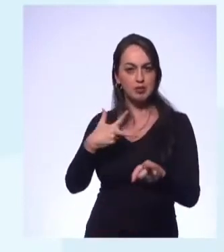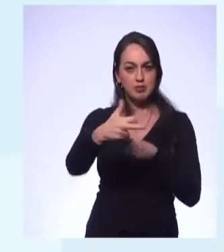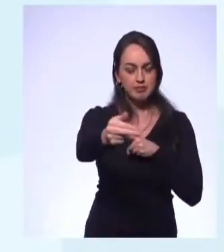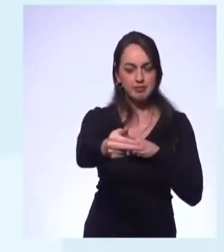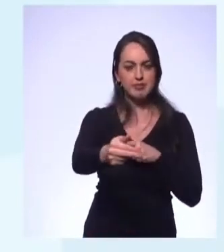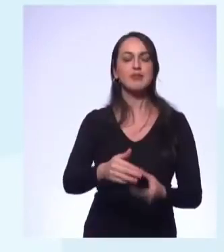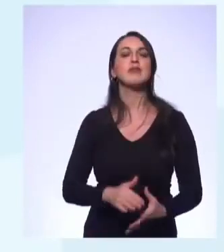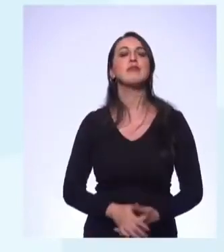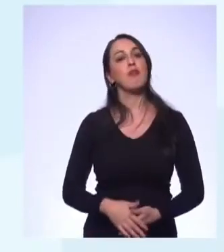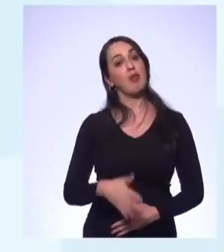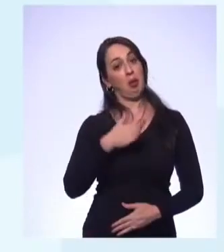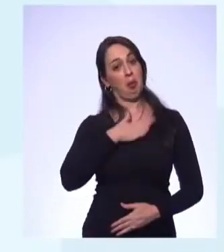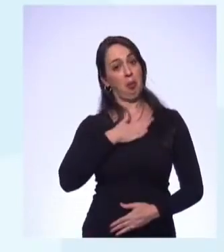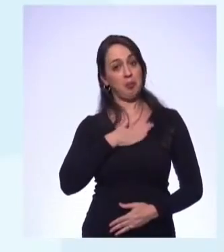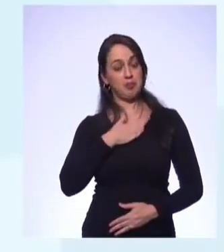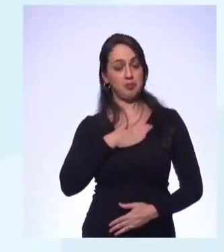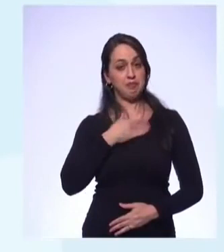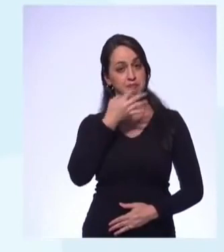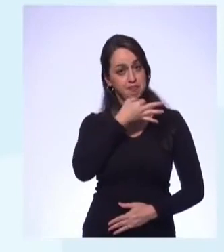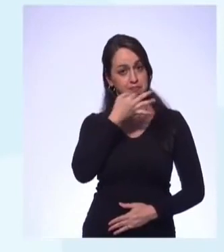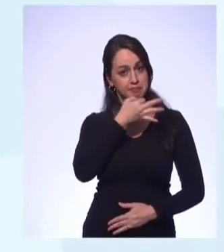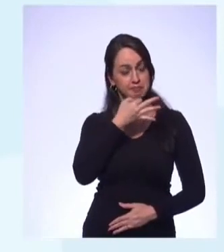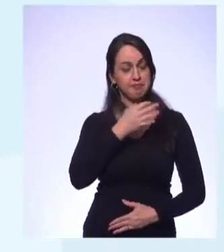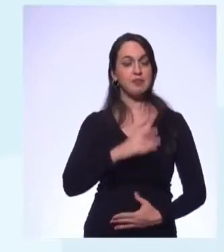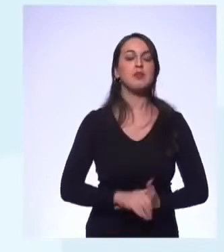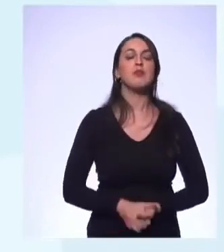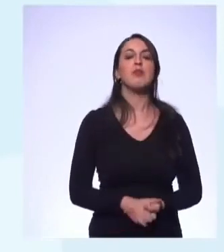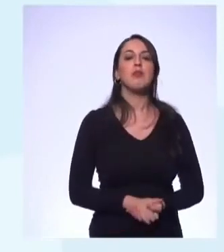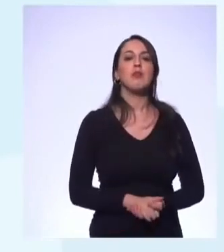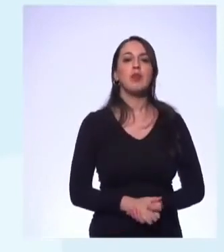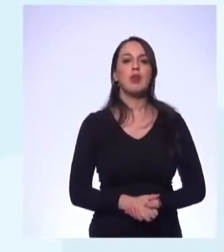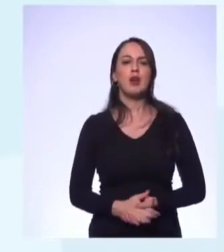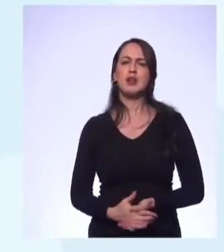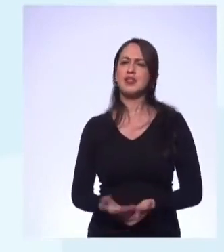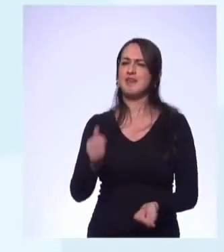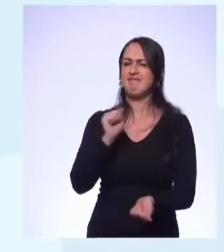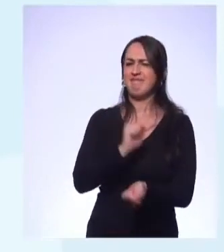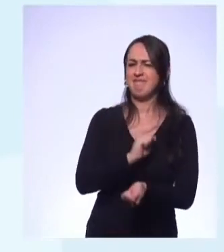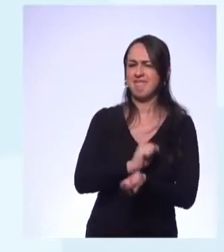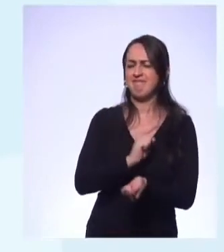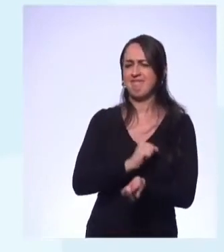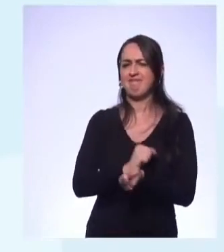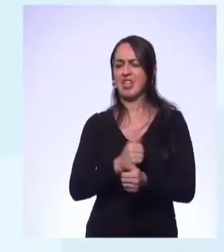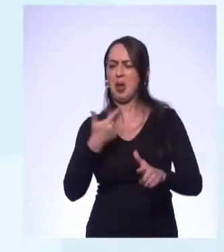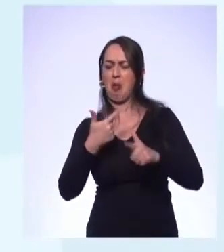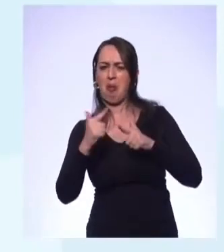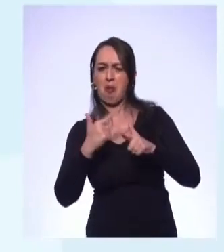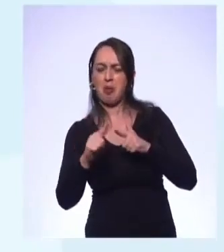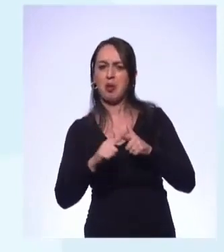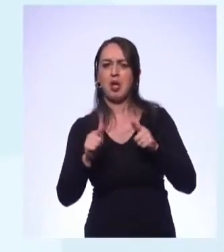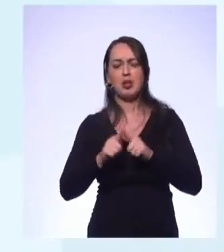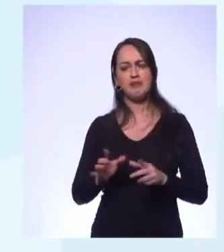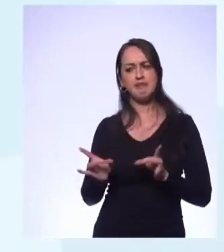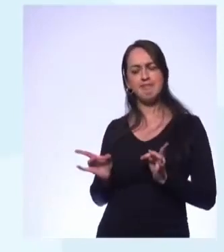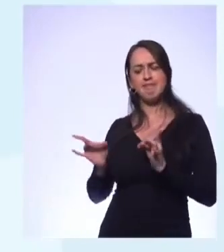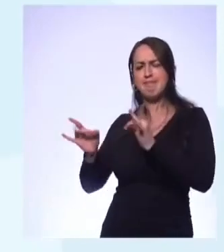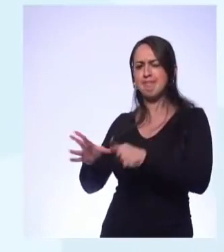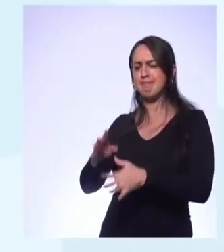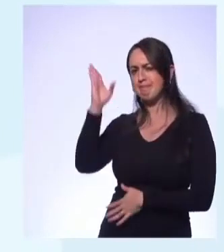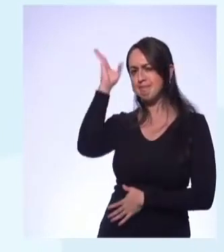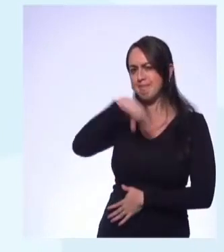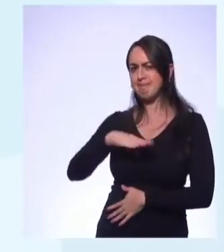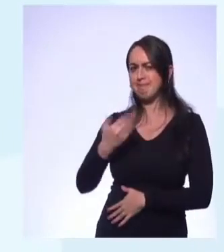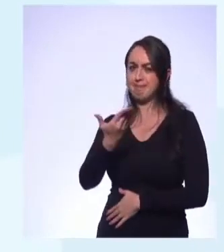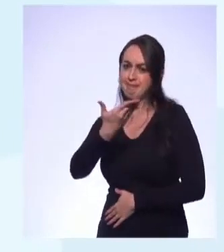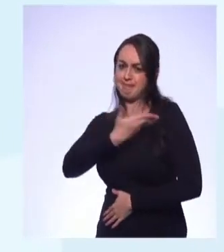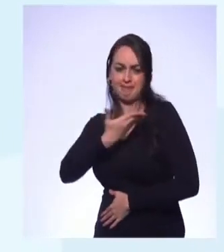o meu ponto de vista. Parar de se meter em fria, abandonar más companhias,